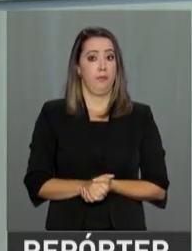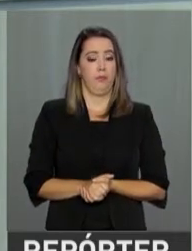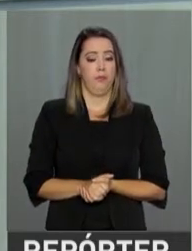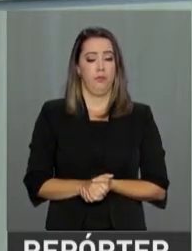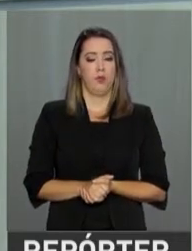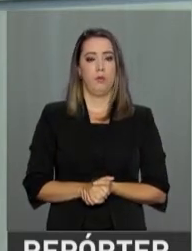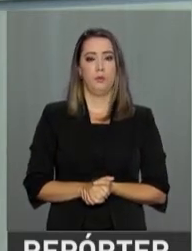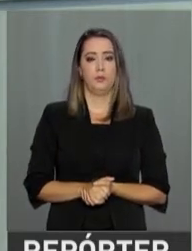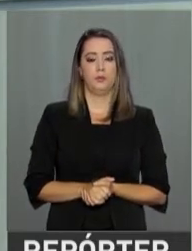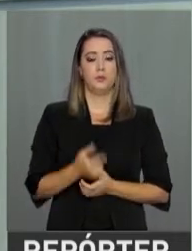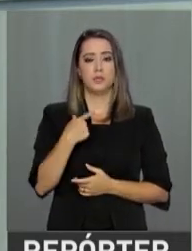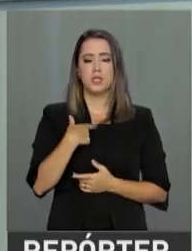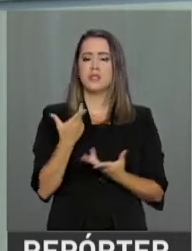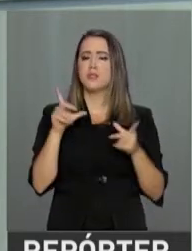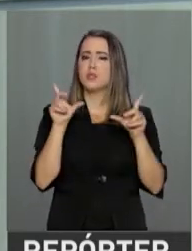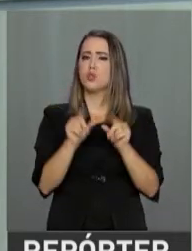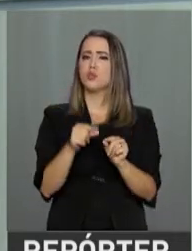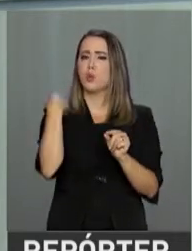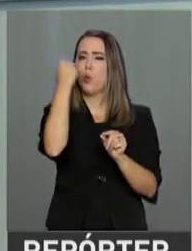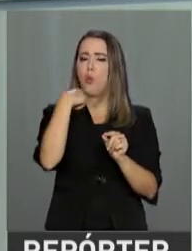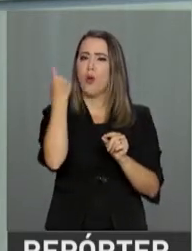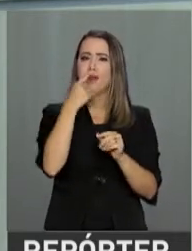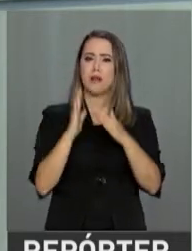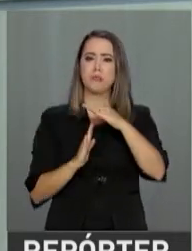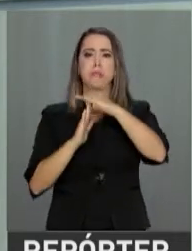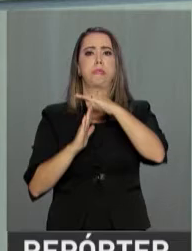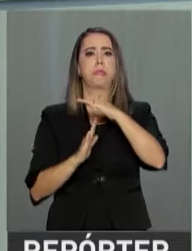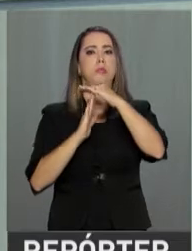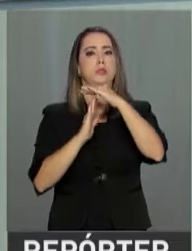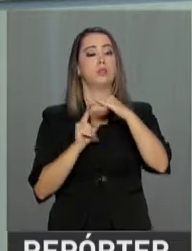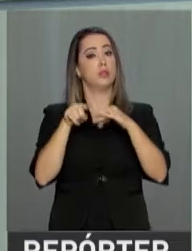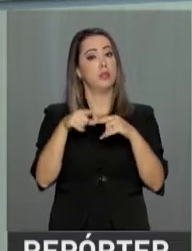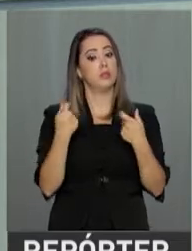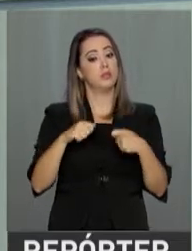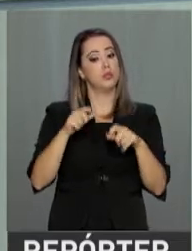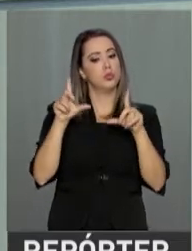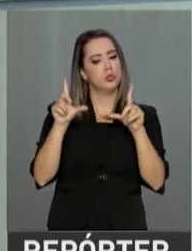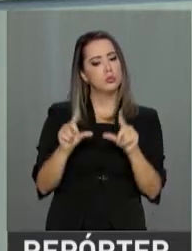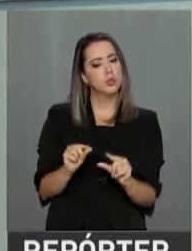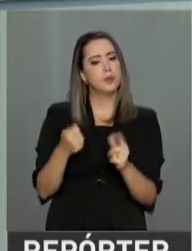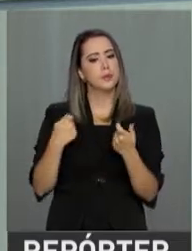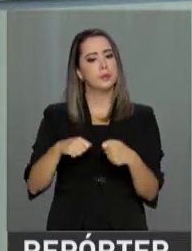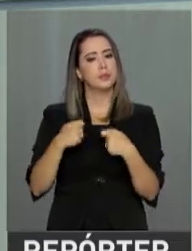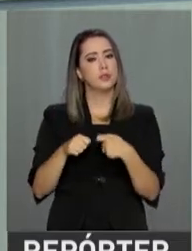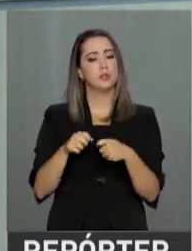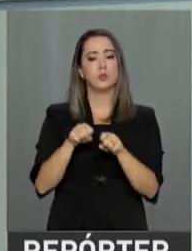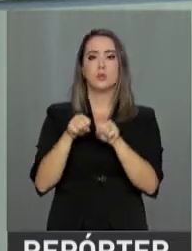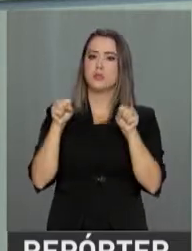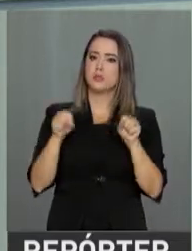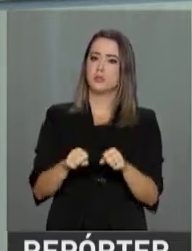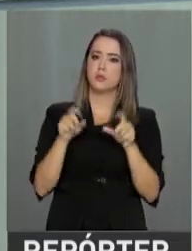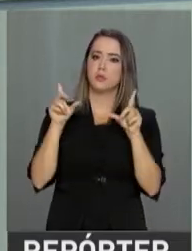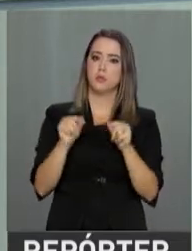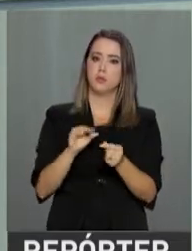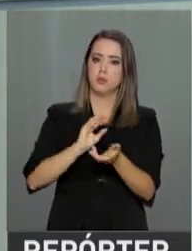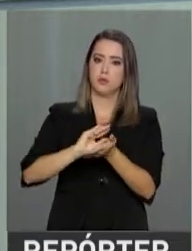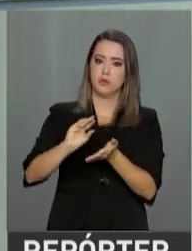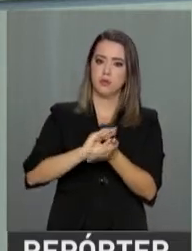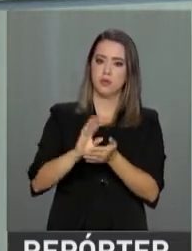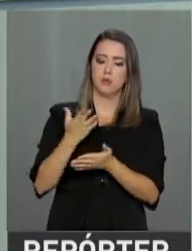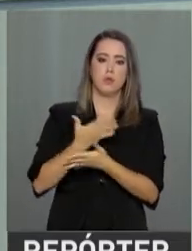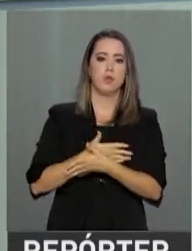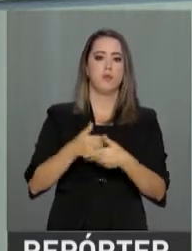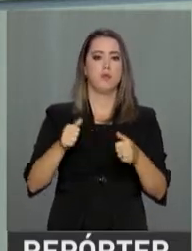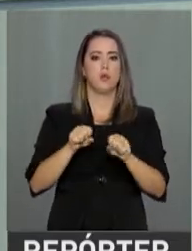seu horário você acaba tendo uma necessidade de sistema menor portanto menos investimento portanto mais